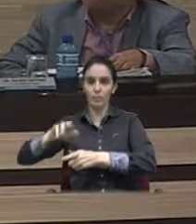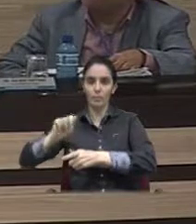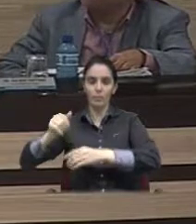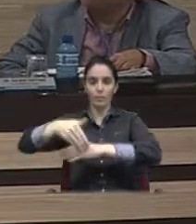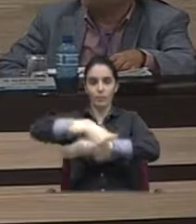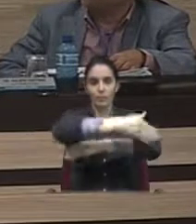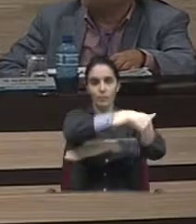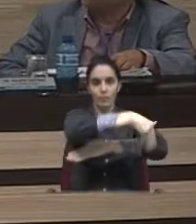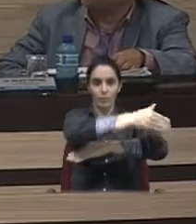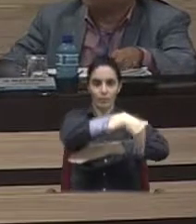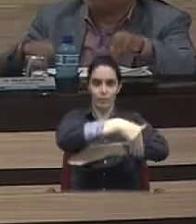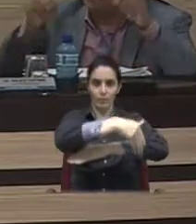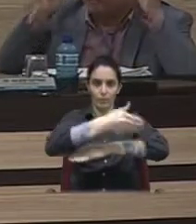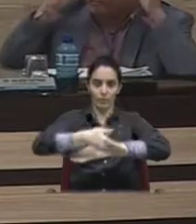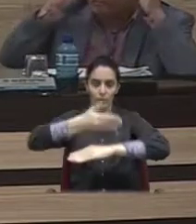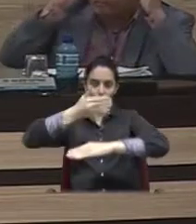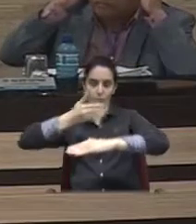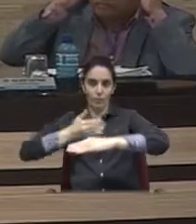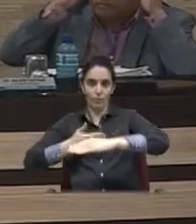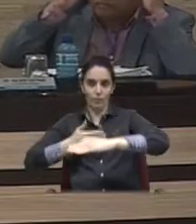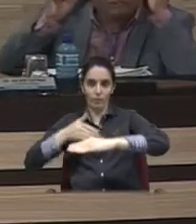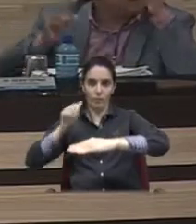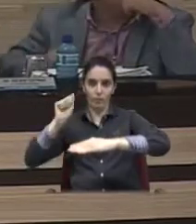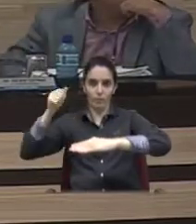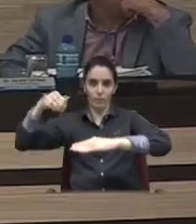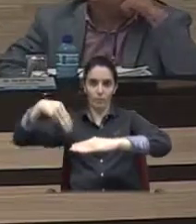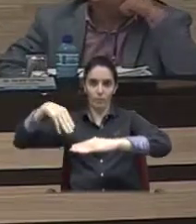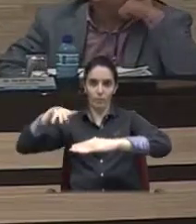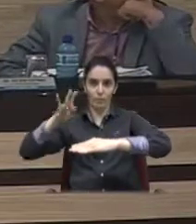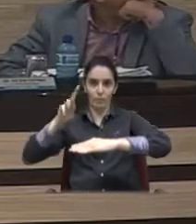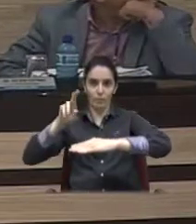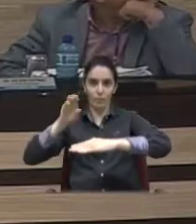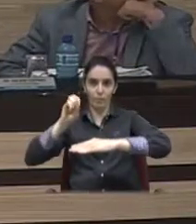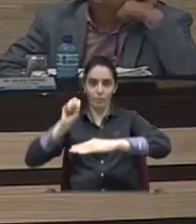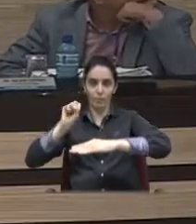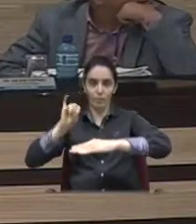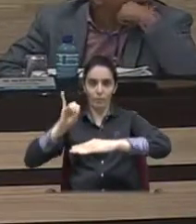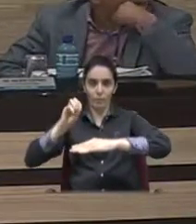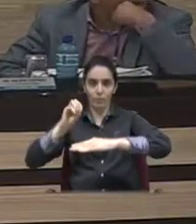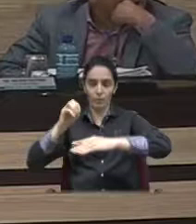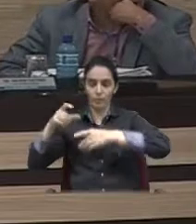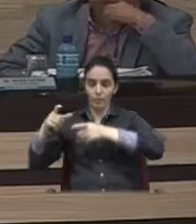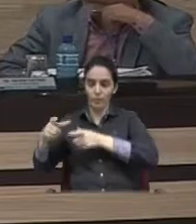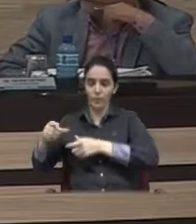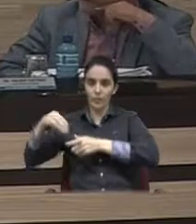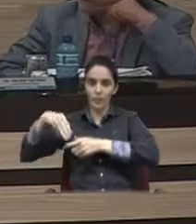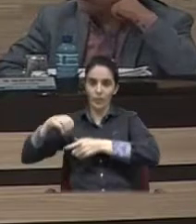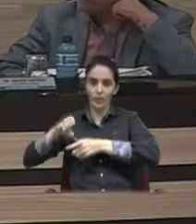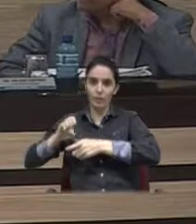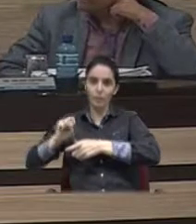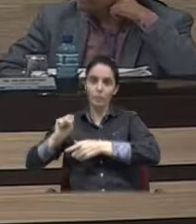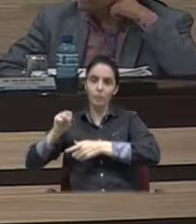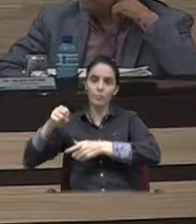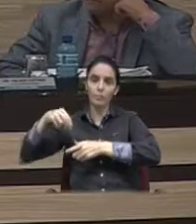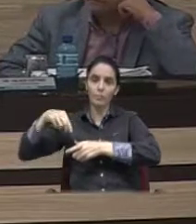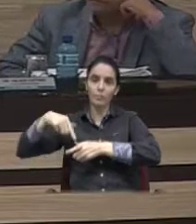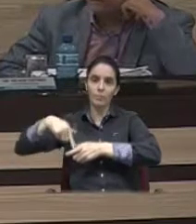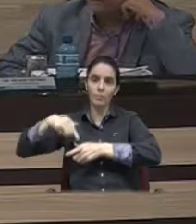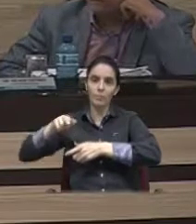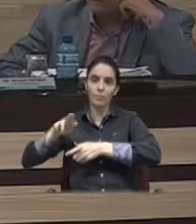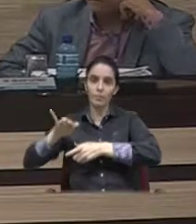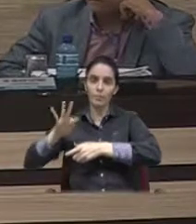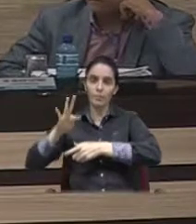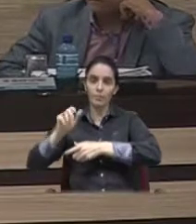Joaquim Bernardo, com fundos para a rua Ambrósio Henrique, na Vila Mesquita, de inscrição cadastral municipal